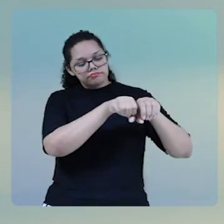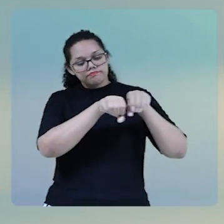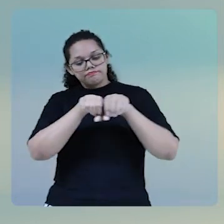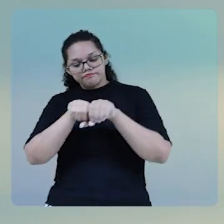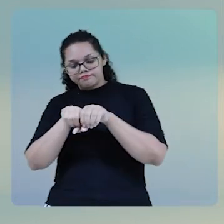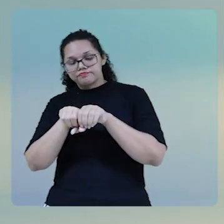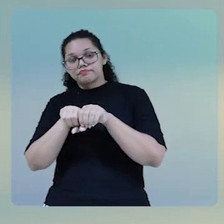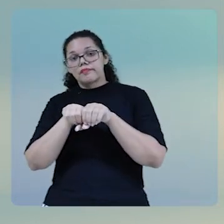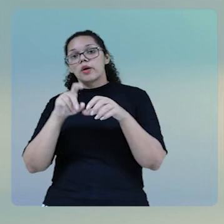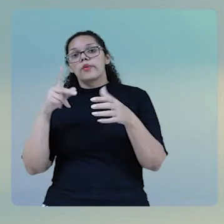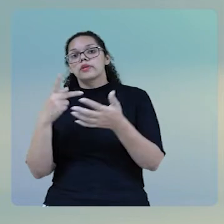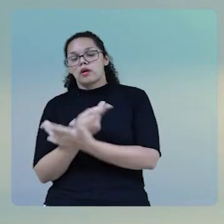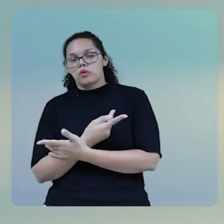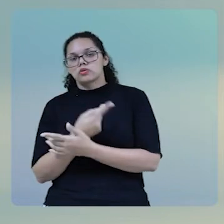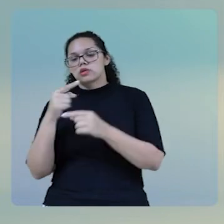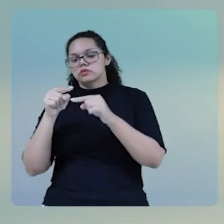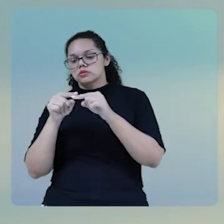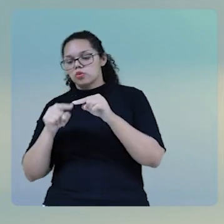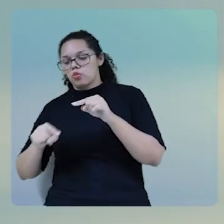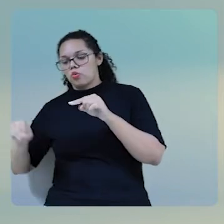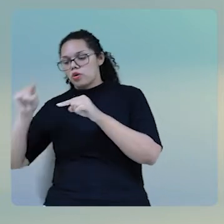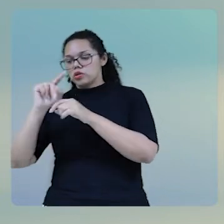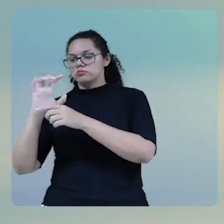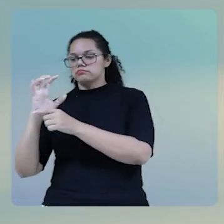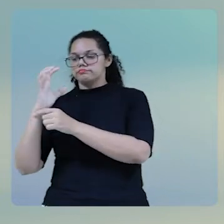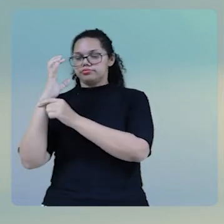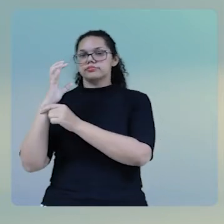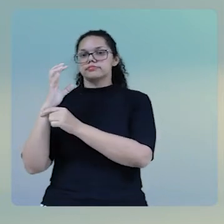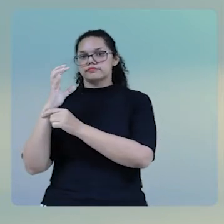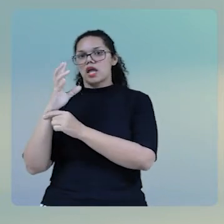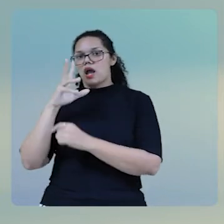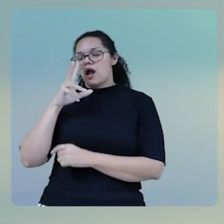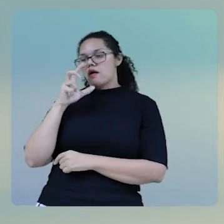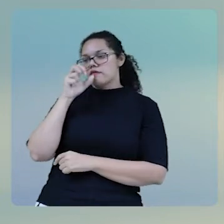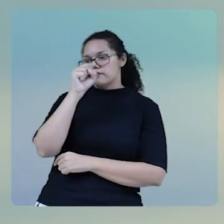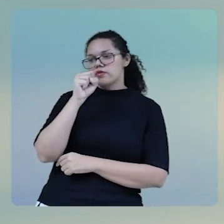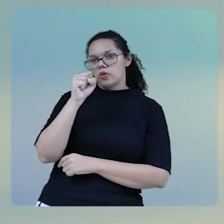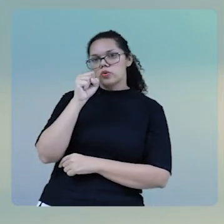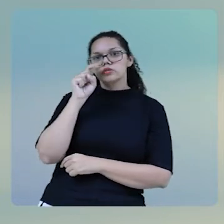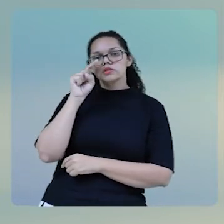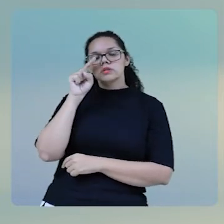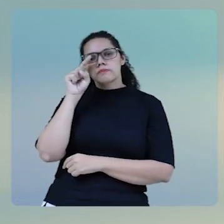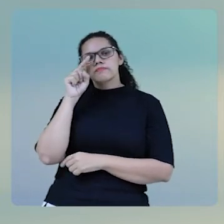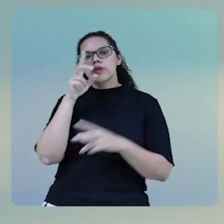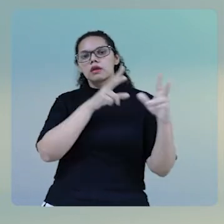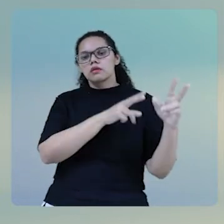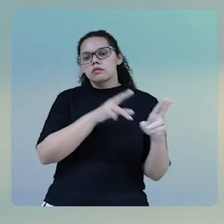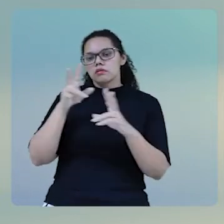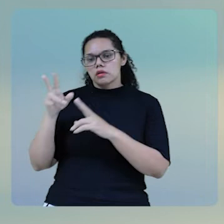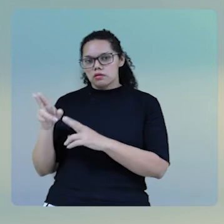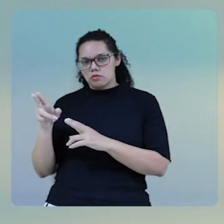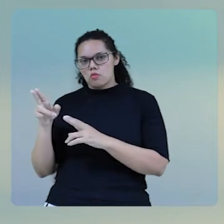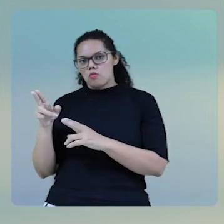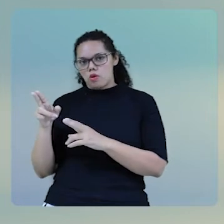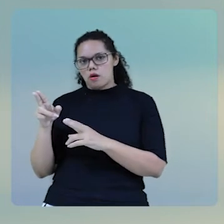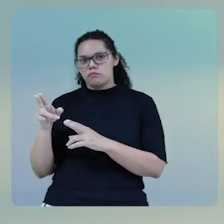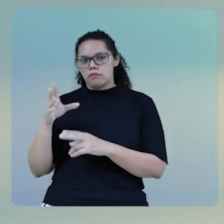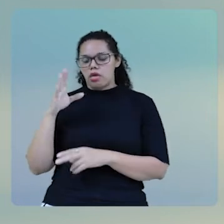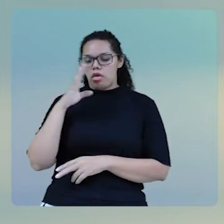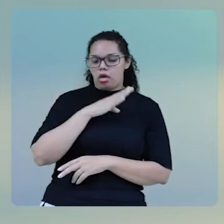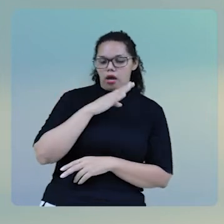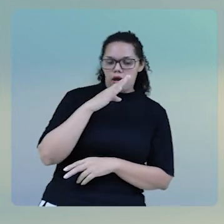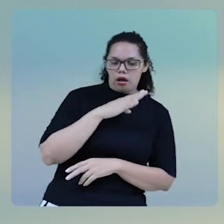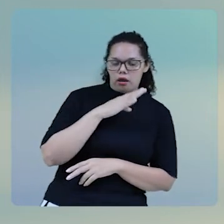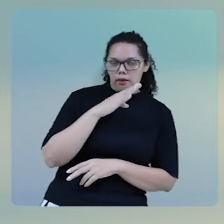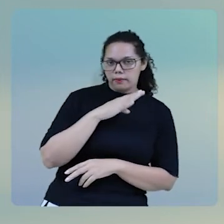motor quando o seu eixo de rotação é travado? A força contra a eletromotriz se iguala com a força eletromotriz. Errado.